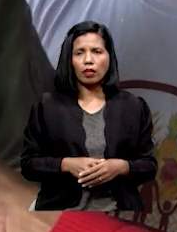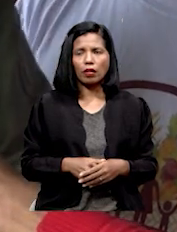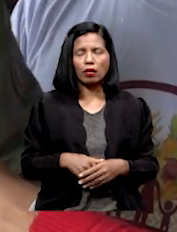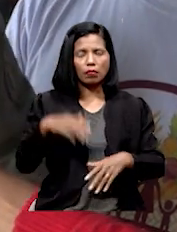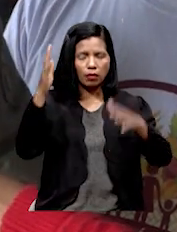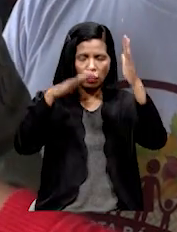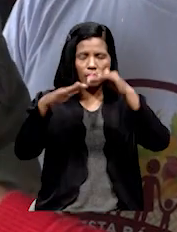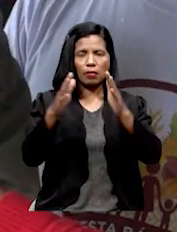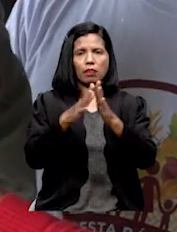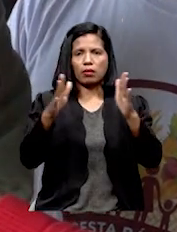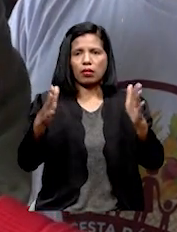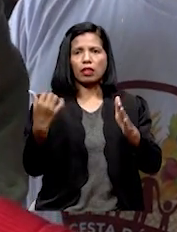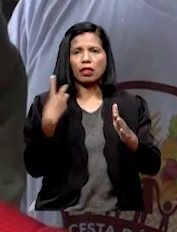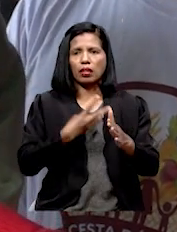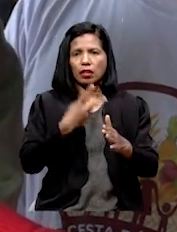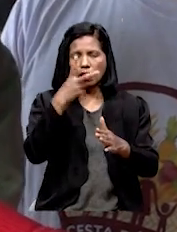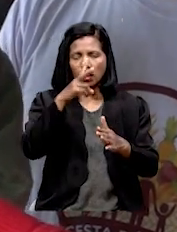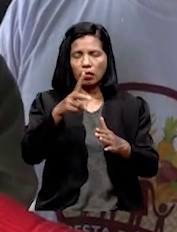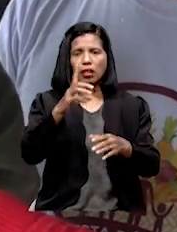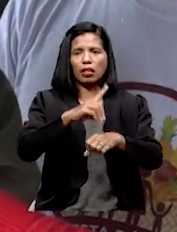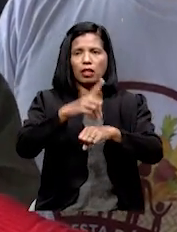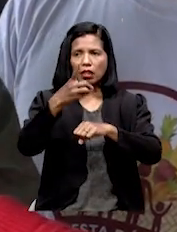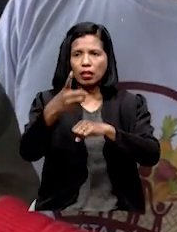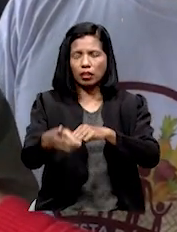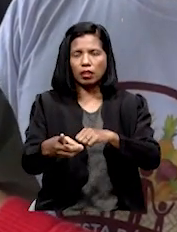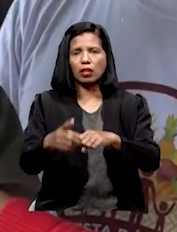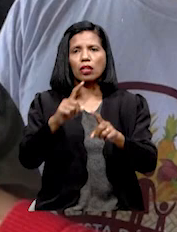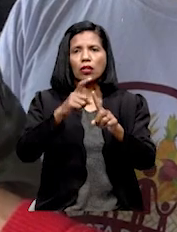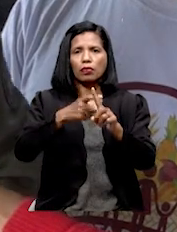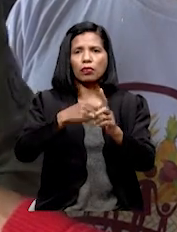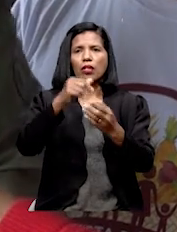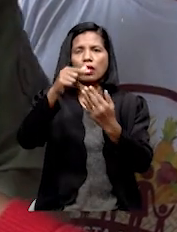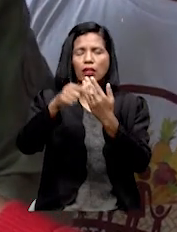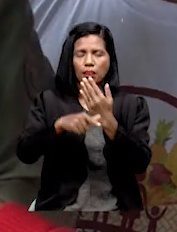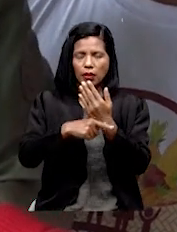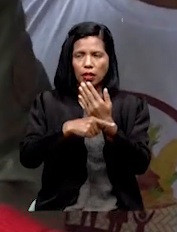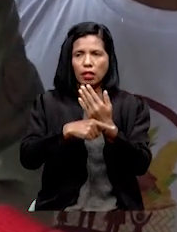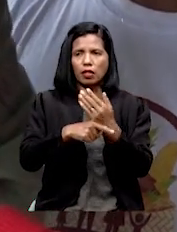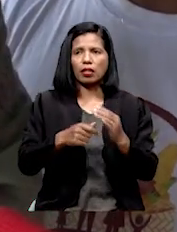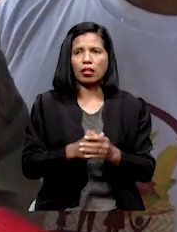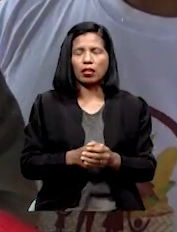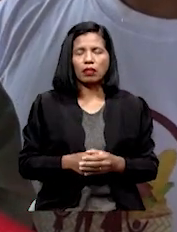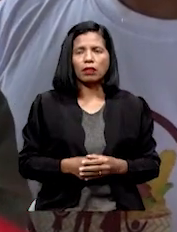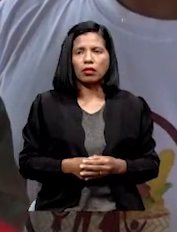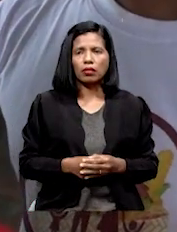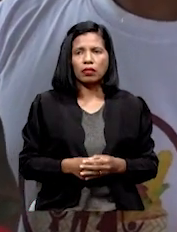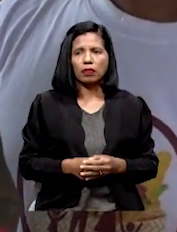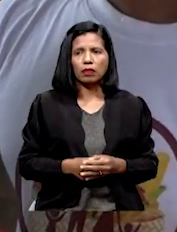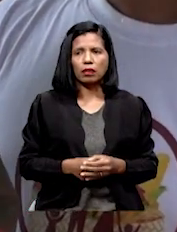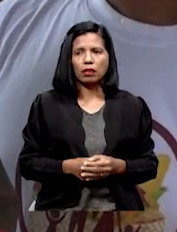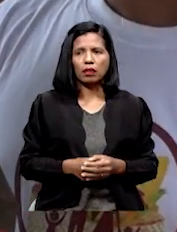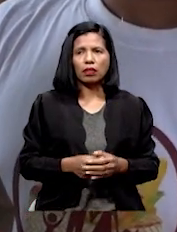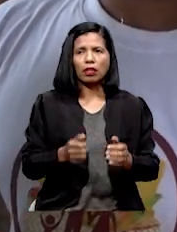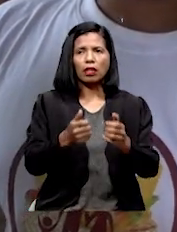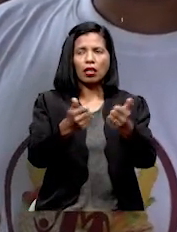bótida, areia, inundação com abril e o corpo, né? Quase que a aldeia, né?